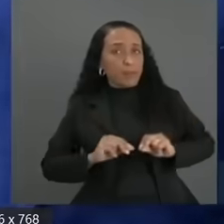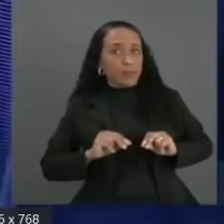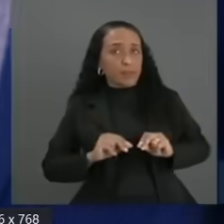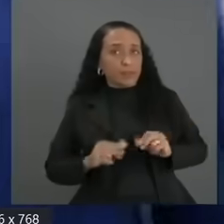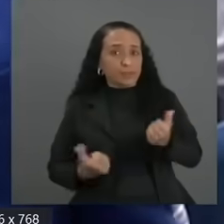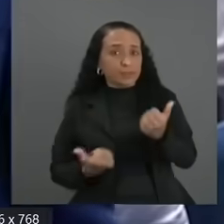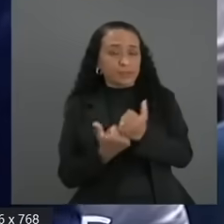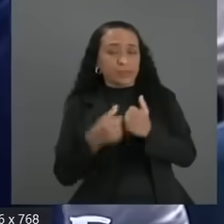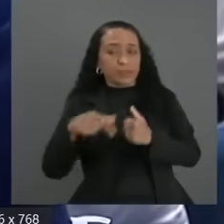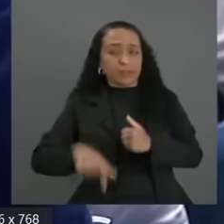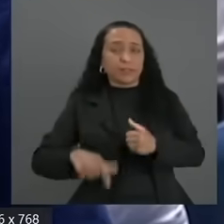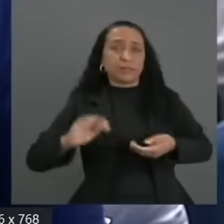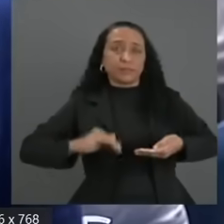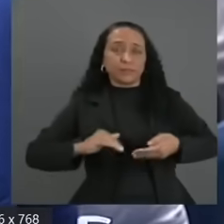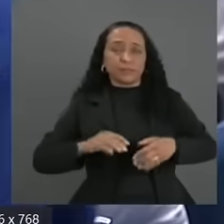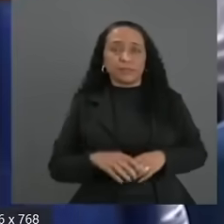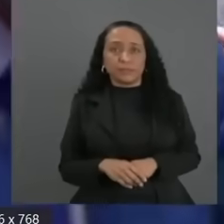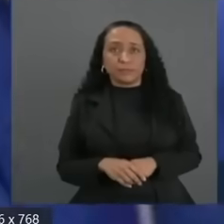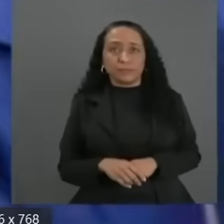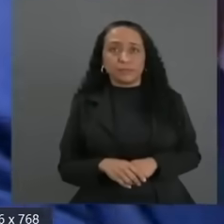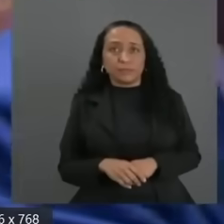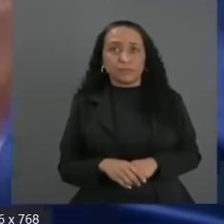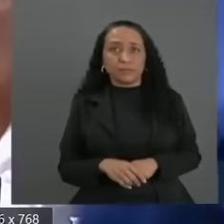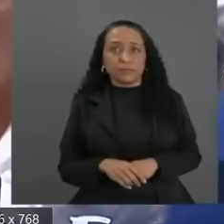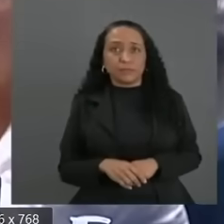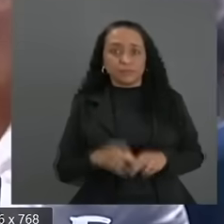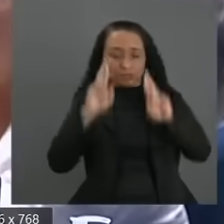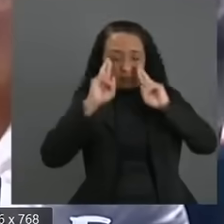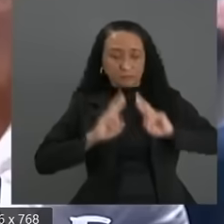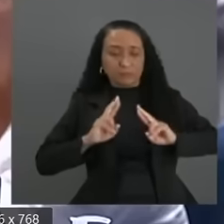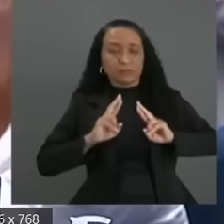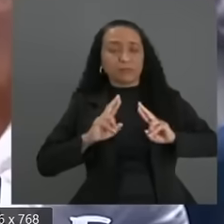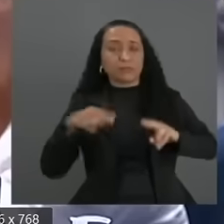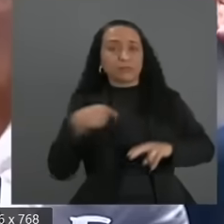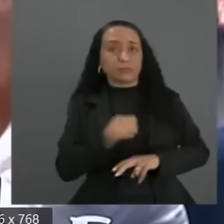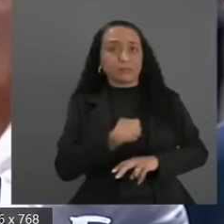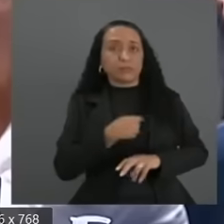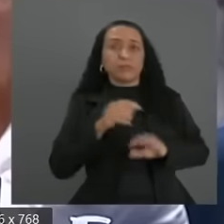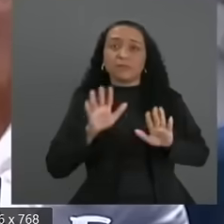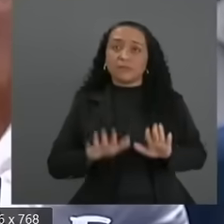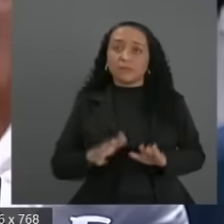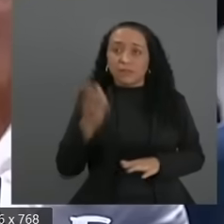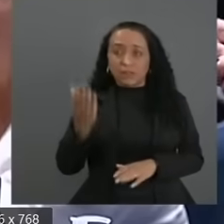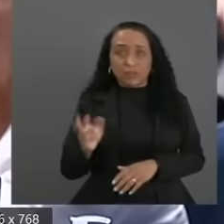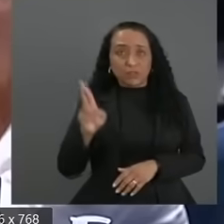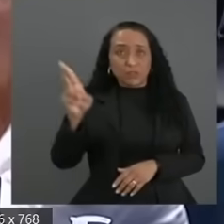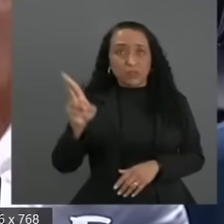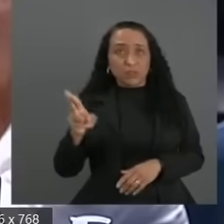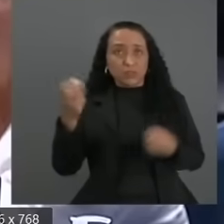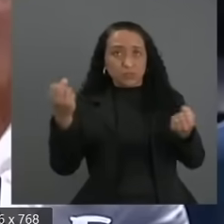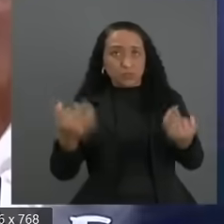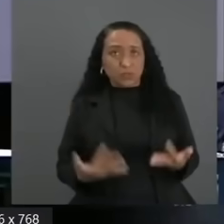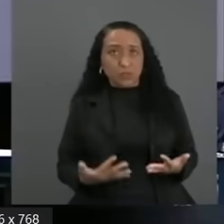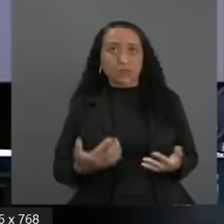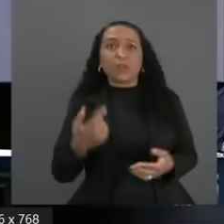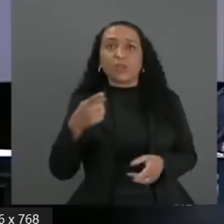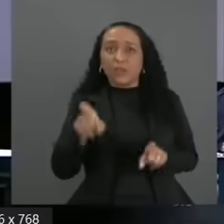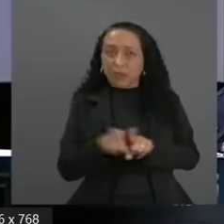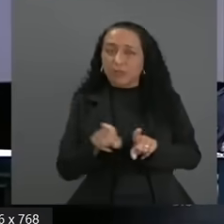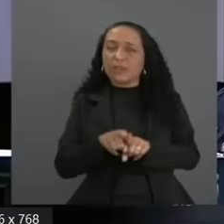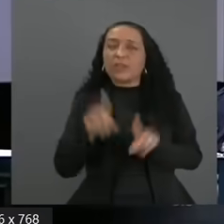parlamento. Nos daríamos o respeito. Mas Vossa Excelência fala, e eu escutei